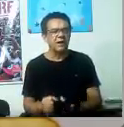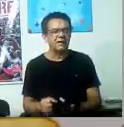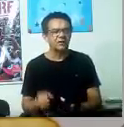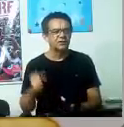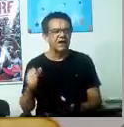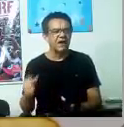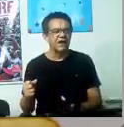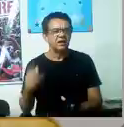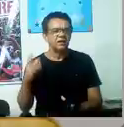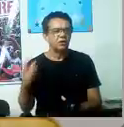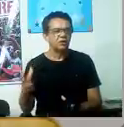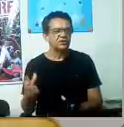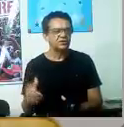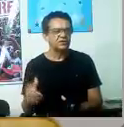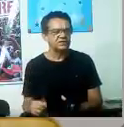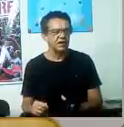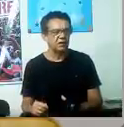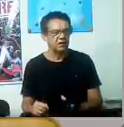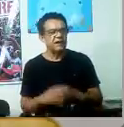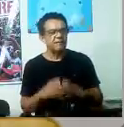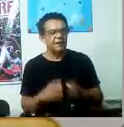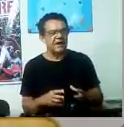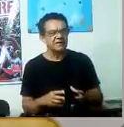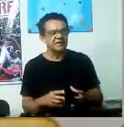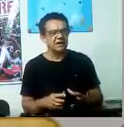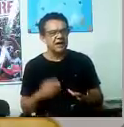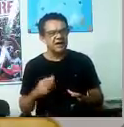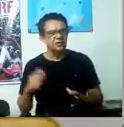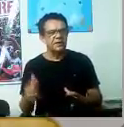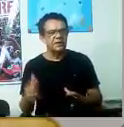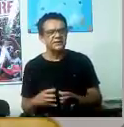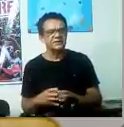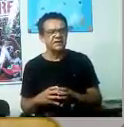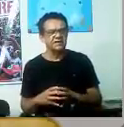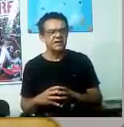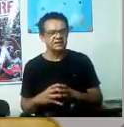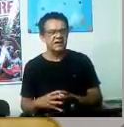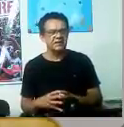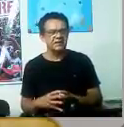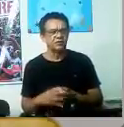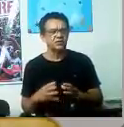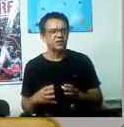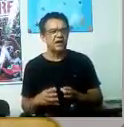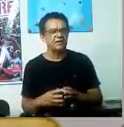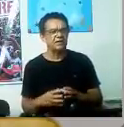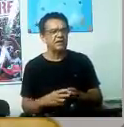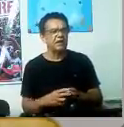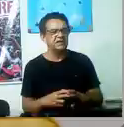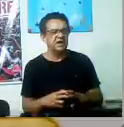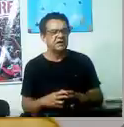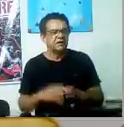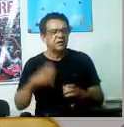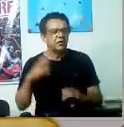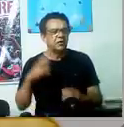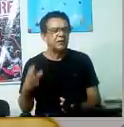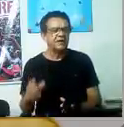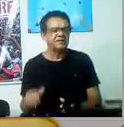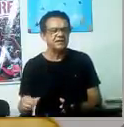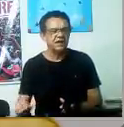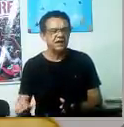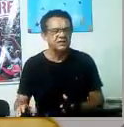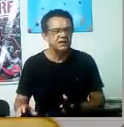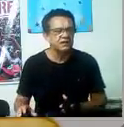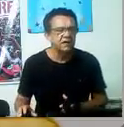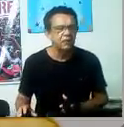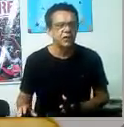84 da Constituição Na prática, caso o pedido seja aceito, Bolsonaro viraria um